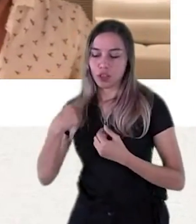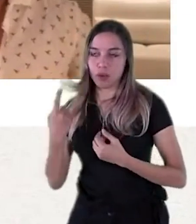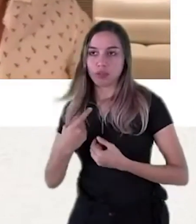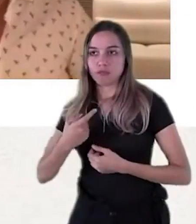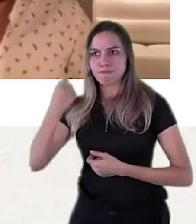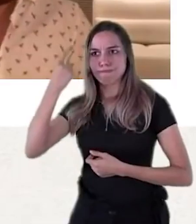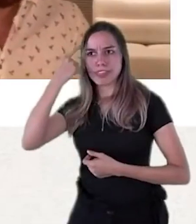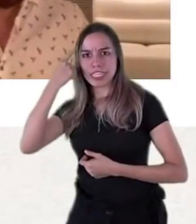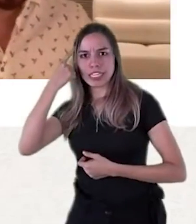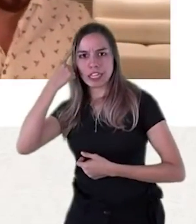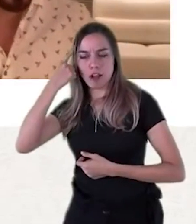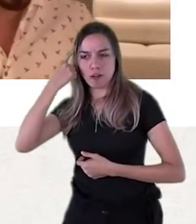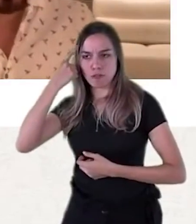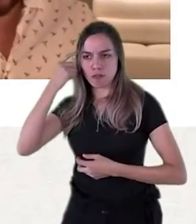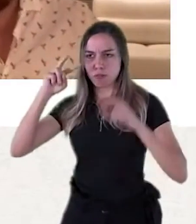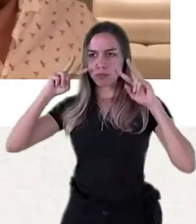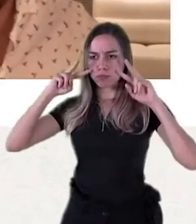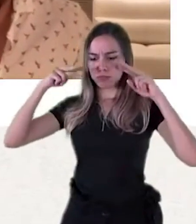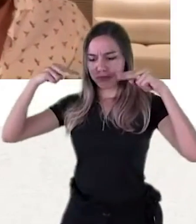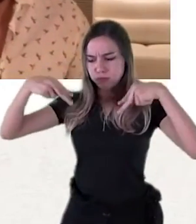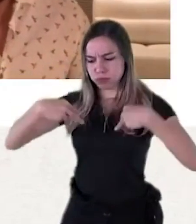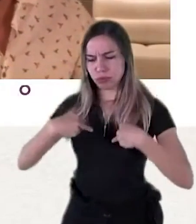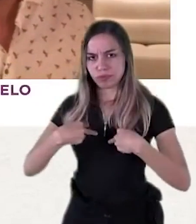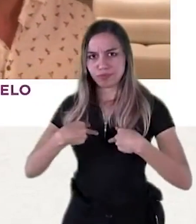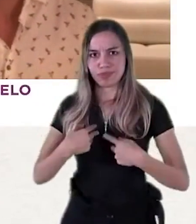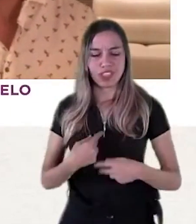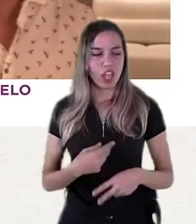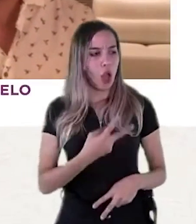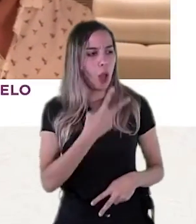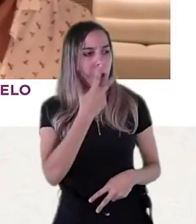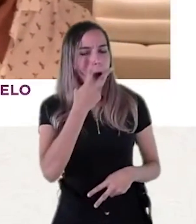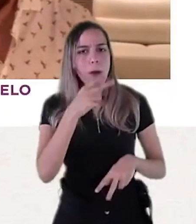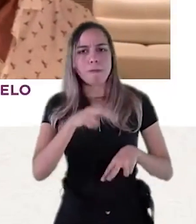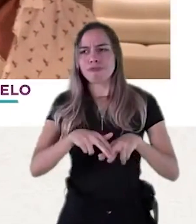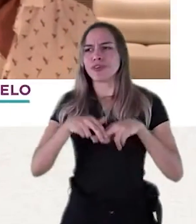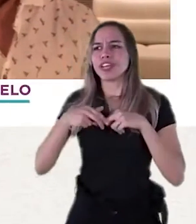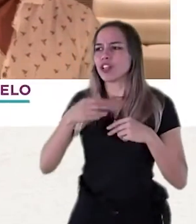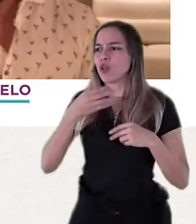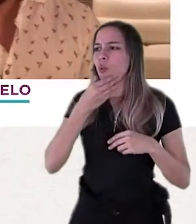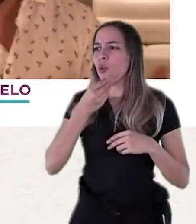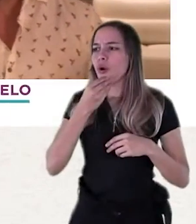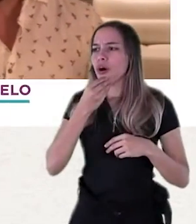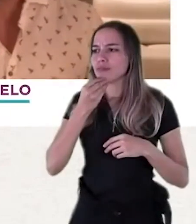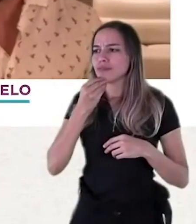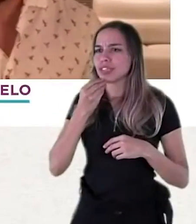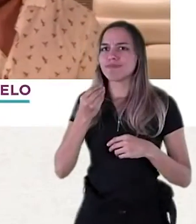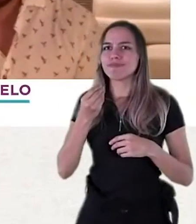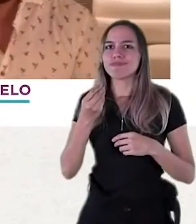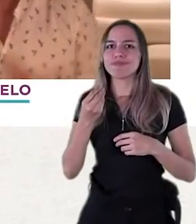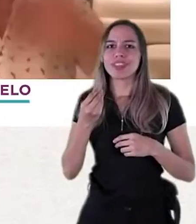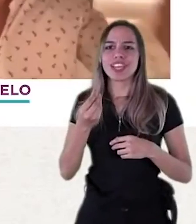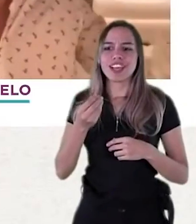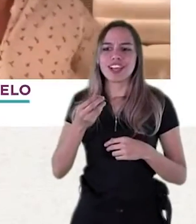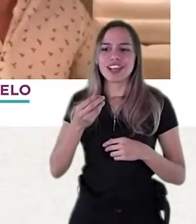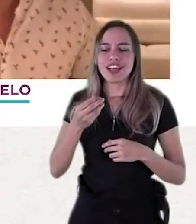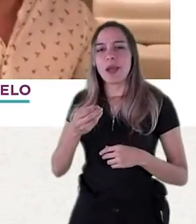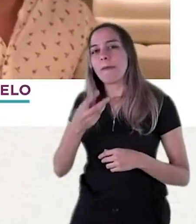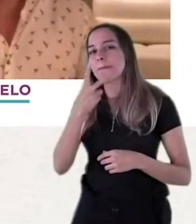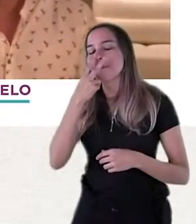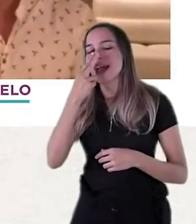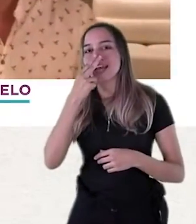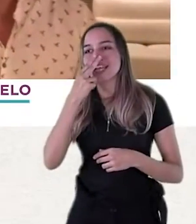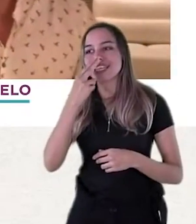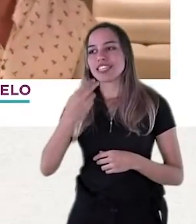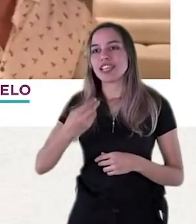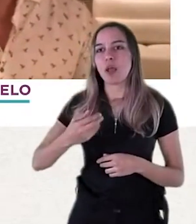imaginou? Coisa. É por isso que o homem é imortal mesmo, né? Não é porque ele quis ser. Porque a sua obra é assim. Em qualquer momento que ela